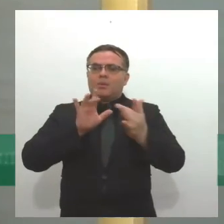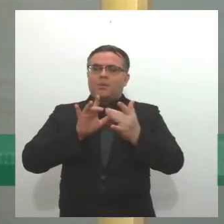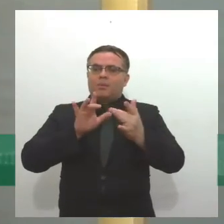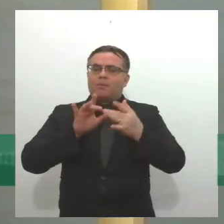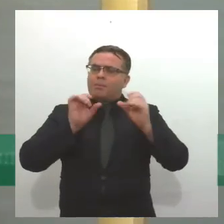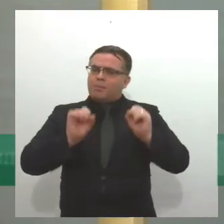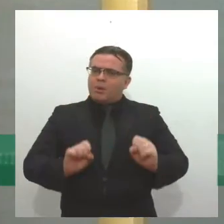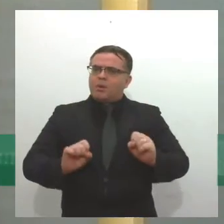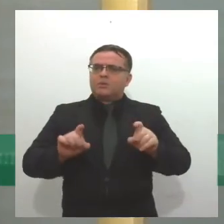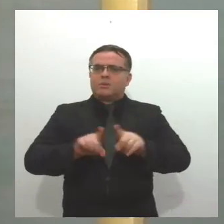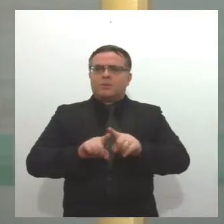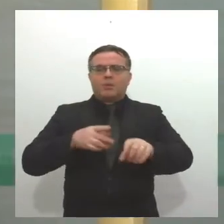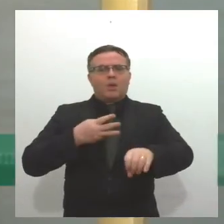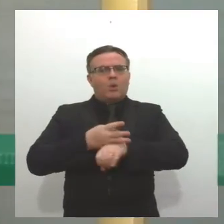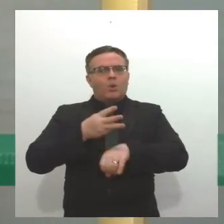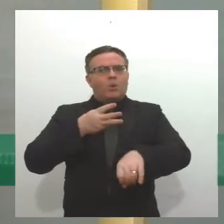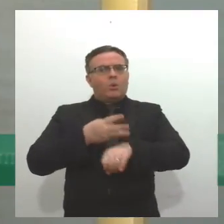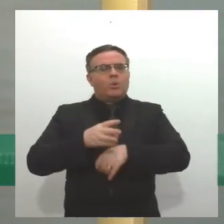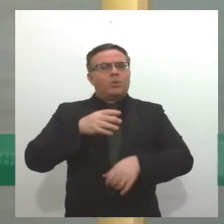produção, mande um WhatsApp para